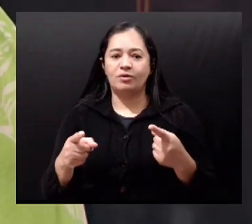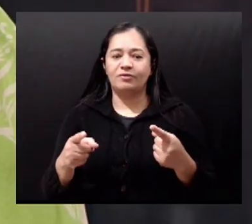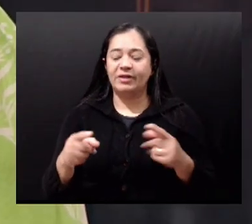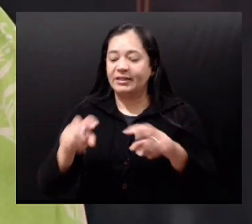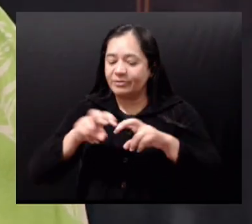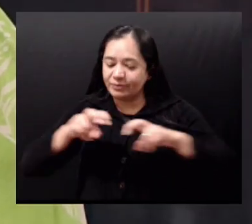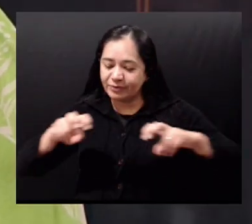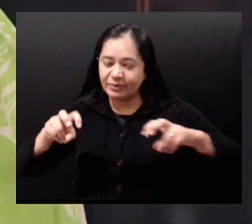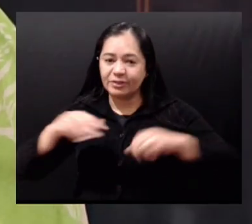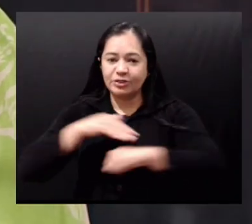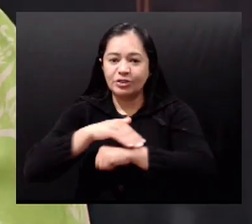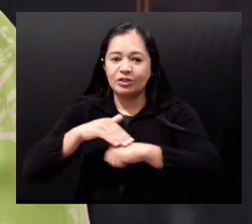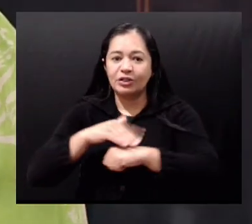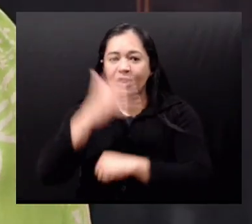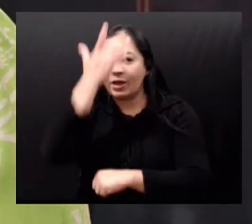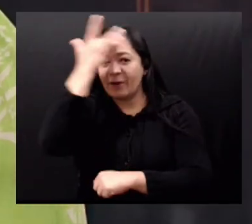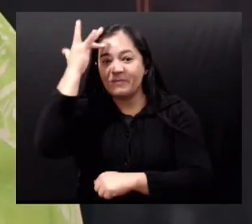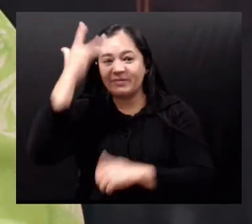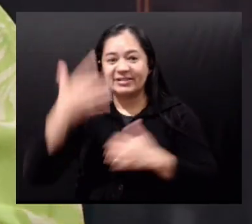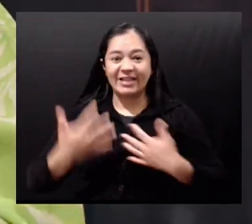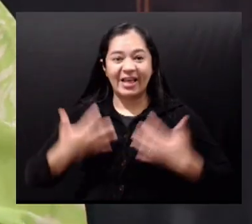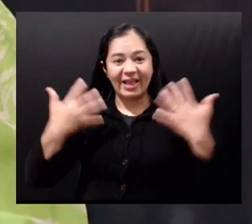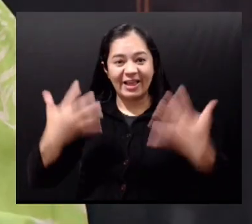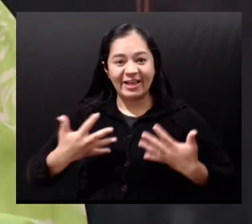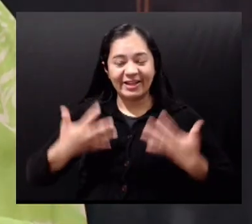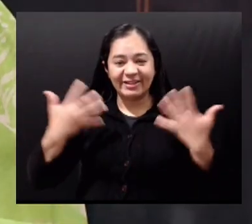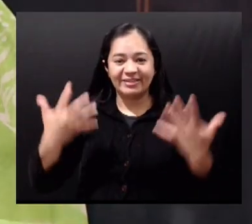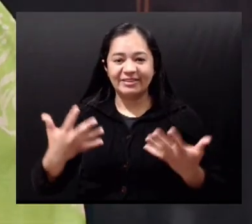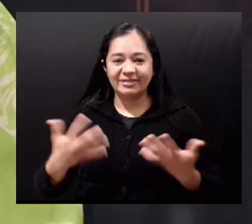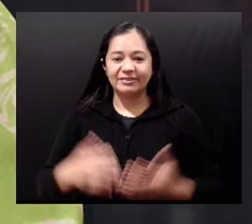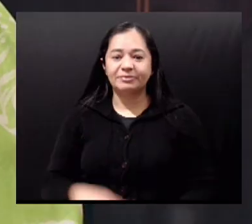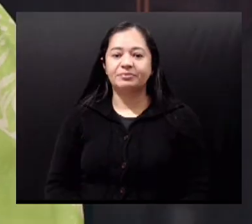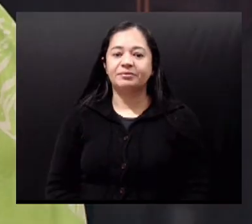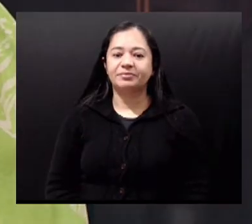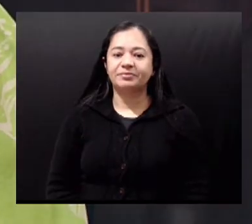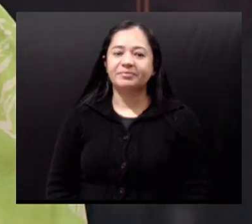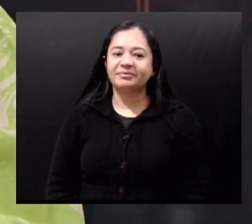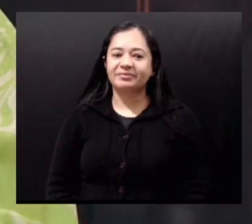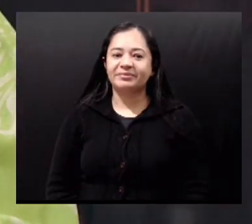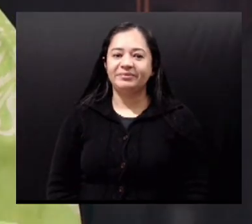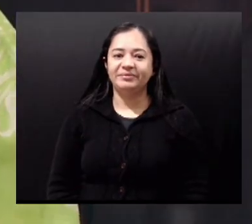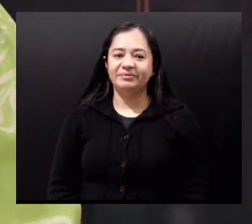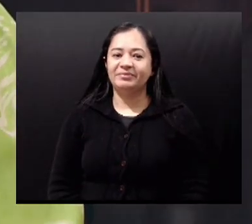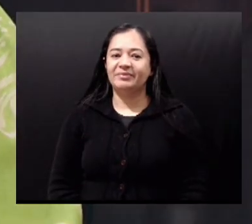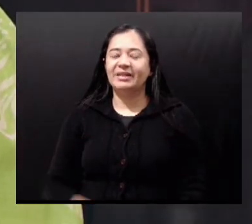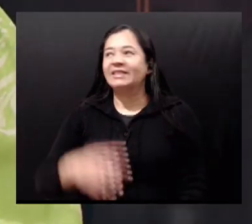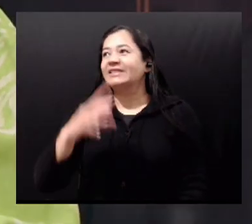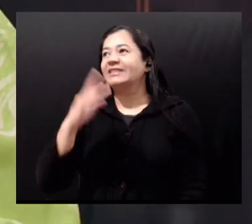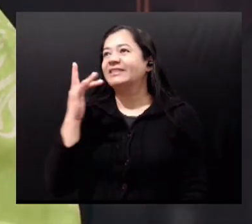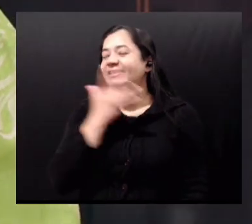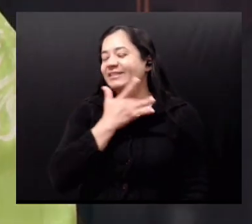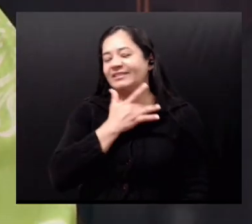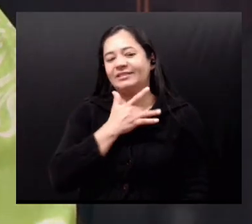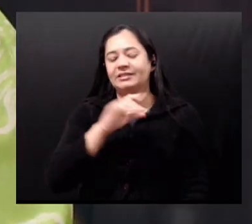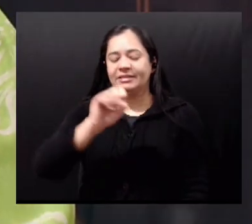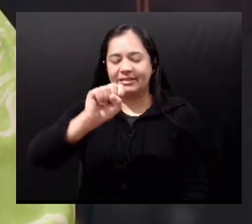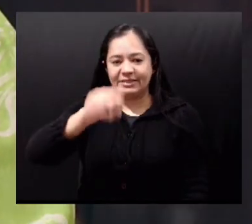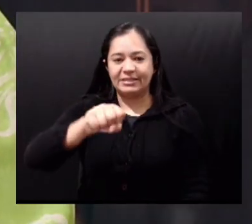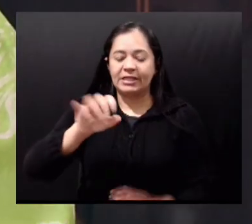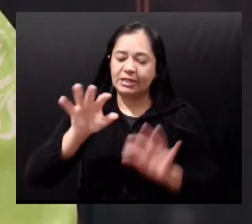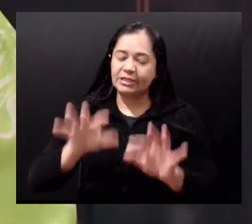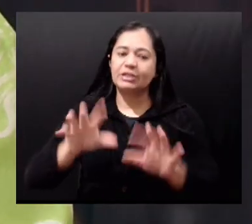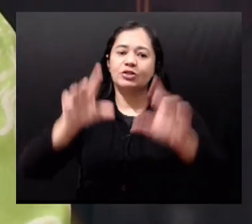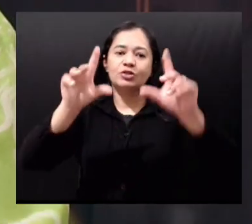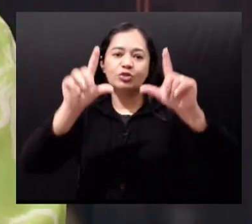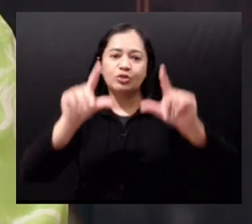pessoas alegres, divertida. Ai, Marina, que delícia! Sim, isso reduz a